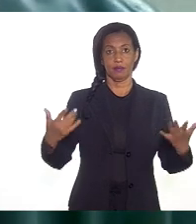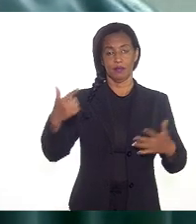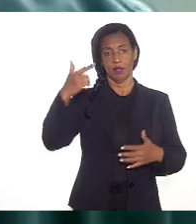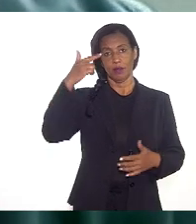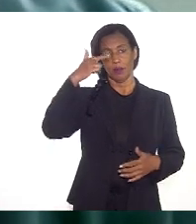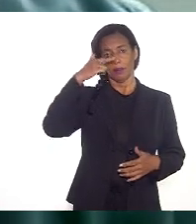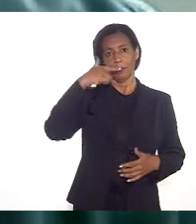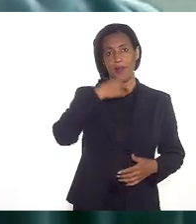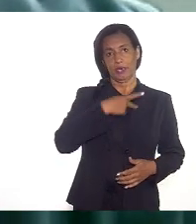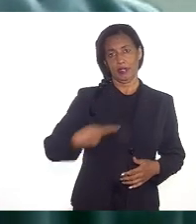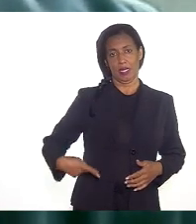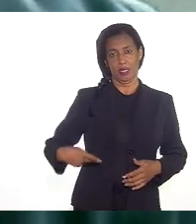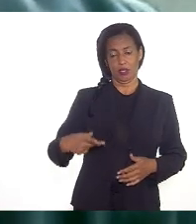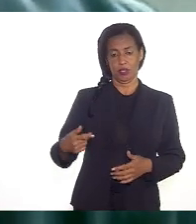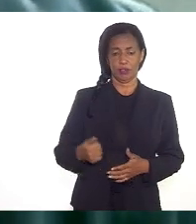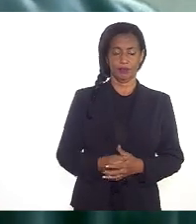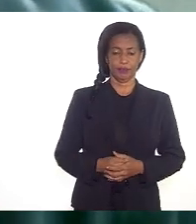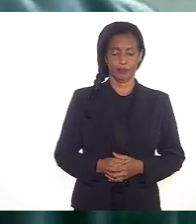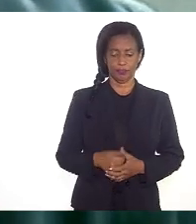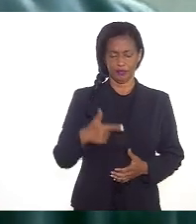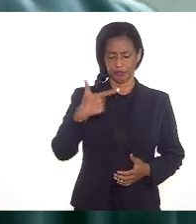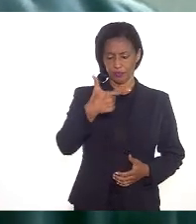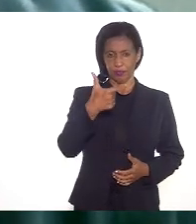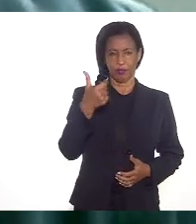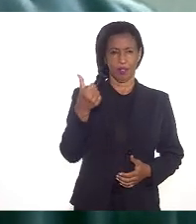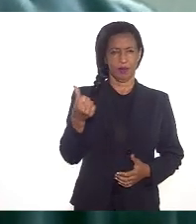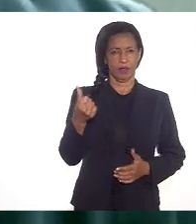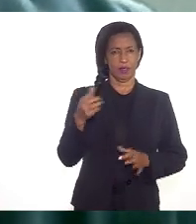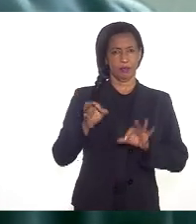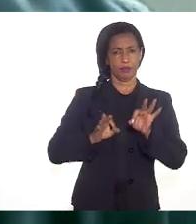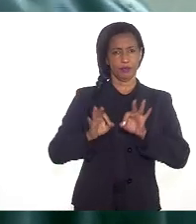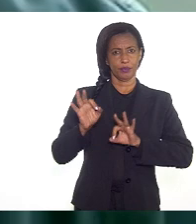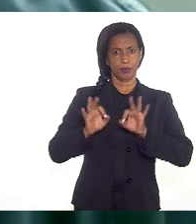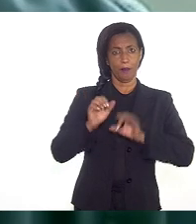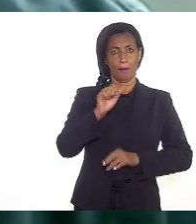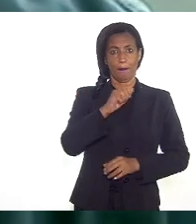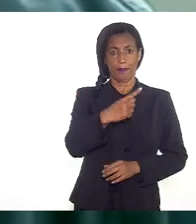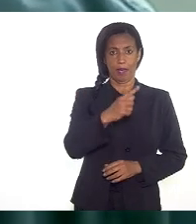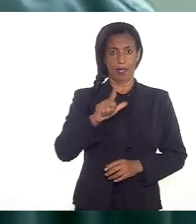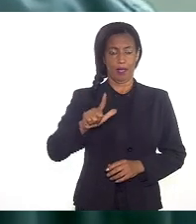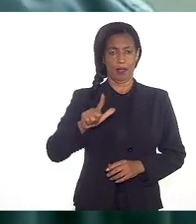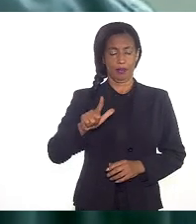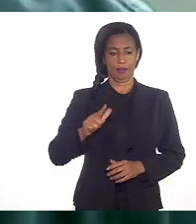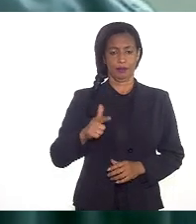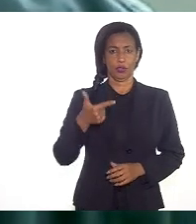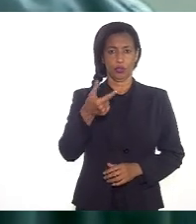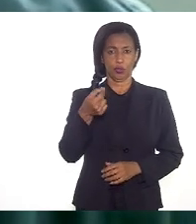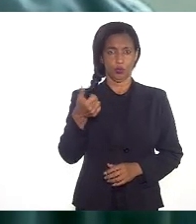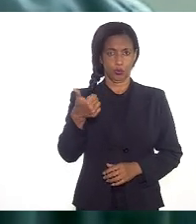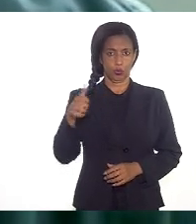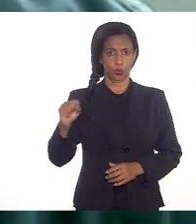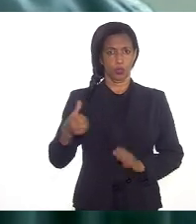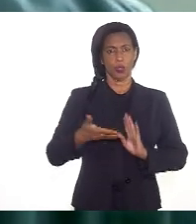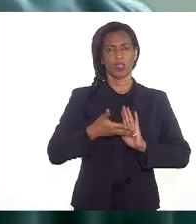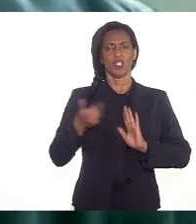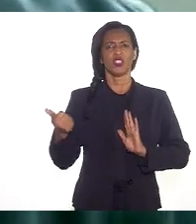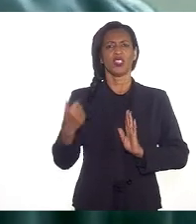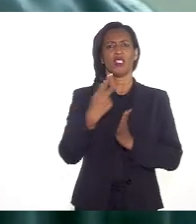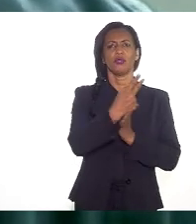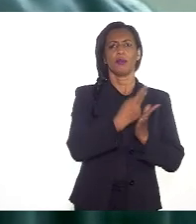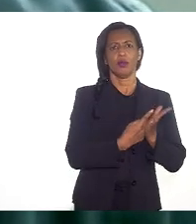Deputado Luiz Paulo. No 26, projeto de lei 399818, eu gostaria de retirar de